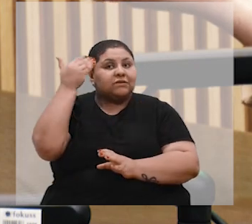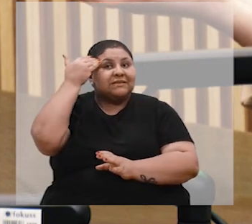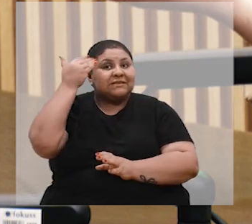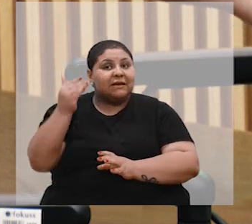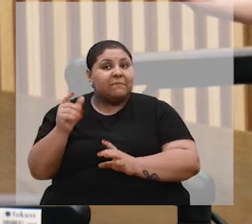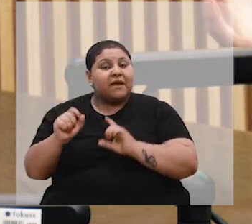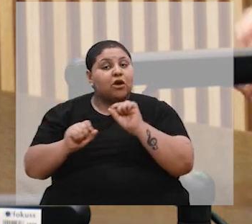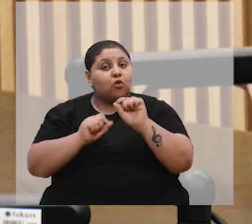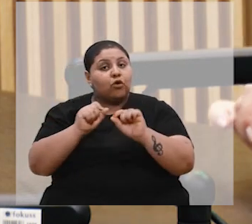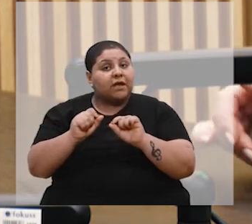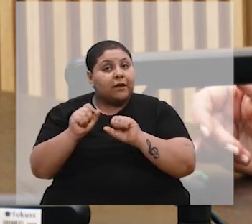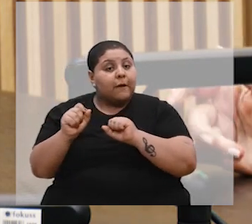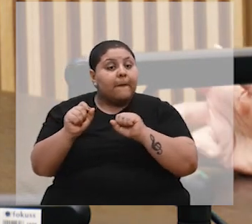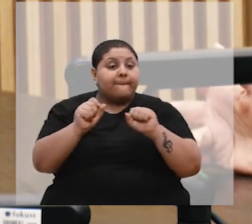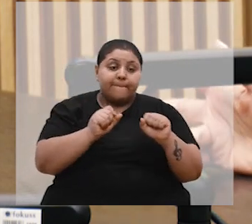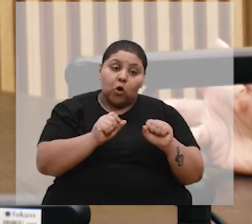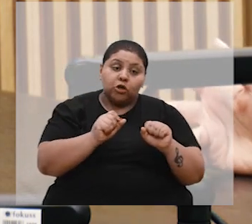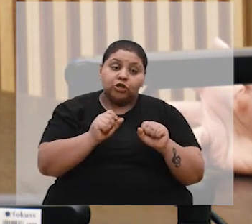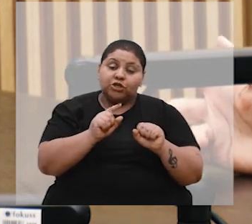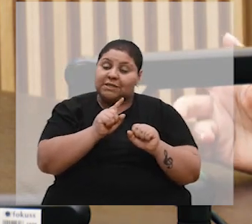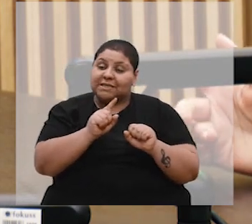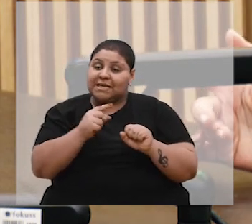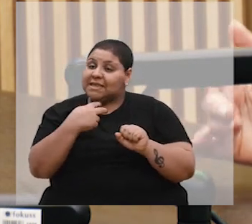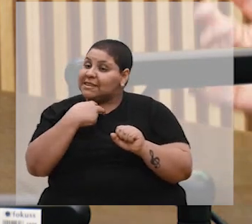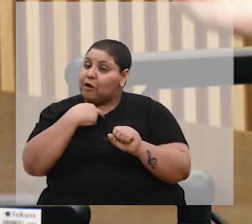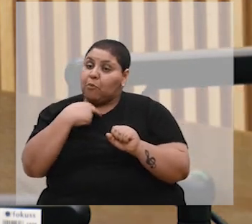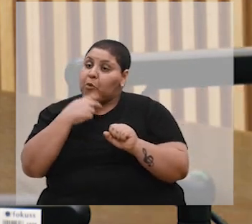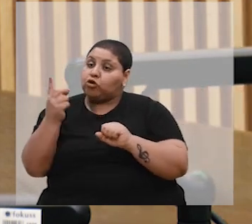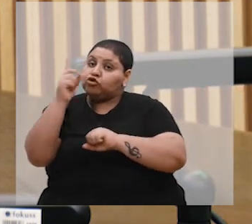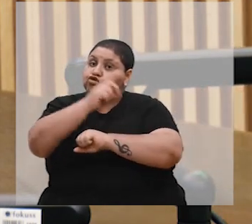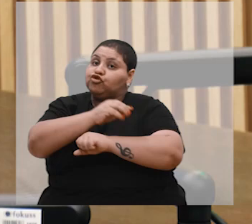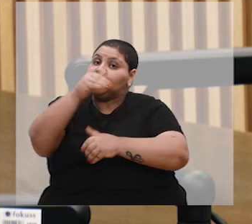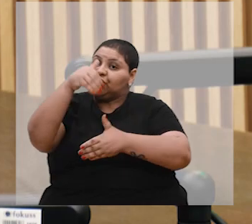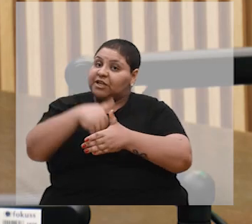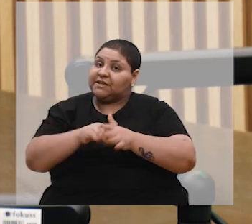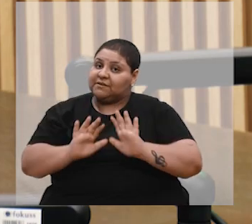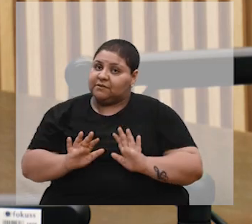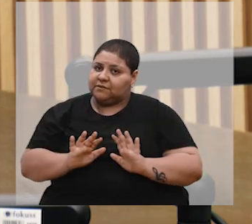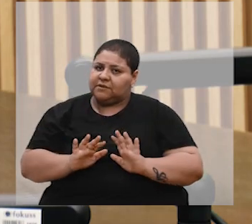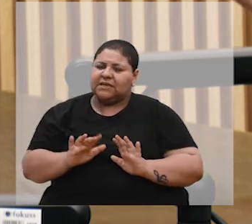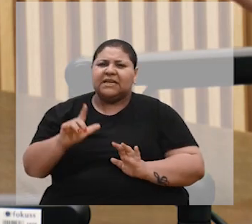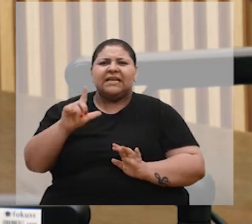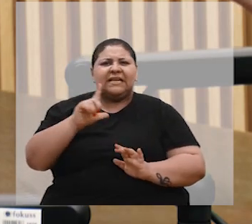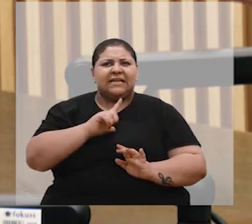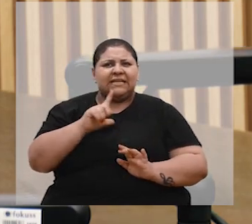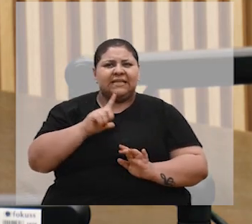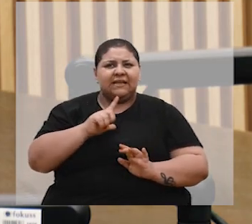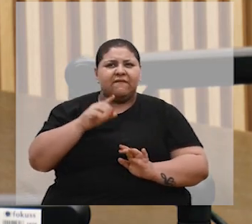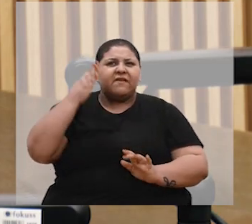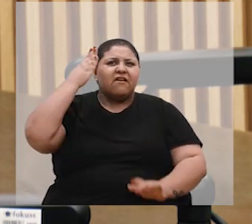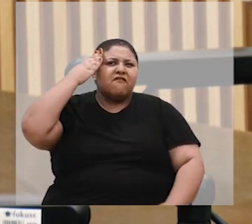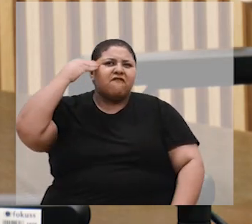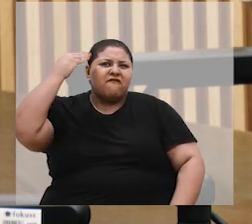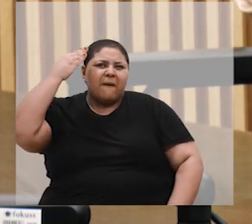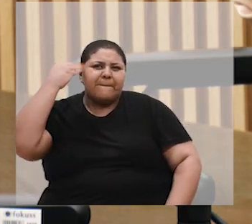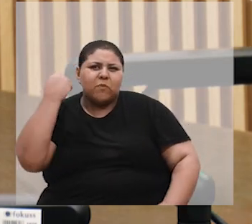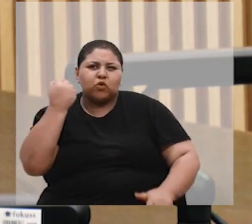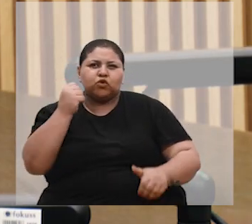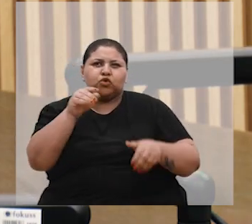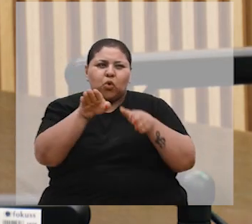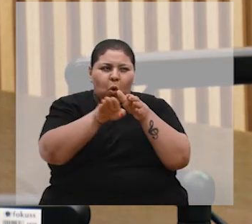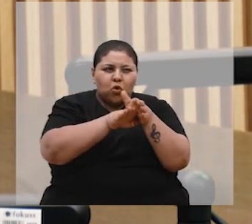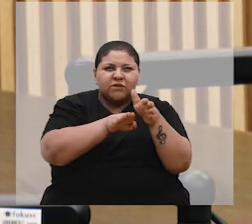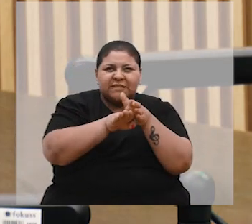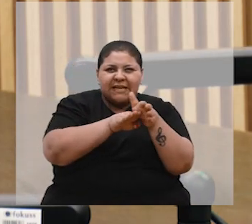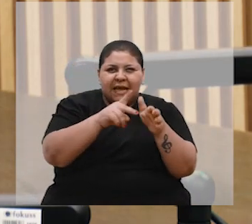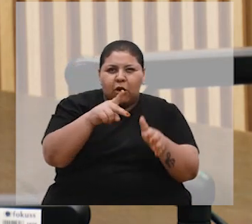que deve ou não ser feito. Mas a verdade é que não estamos, né? Teve recentemente uma situação com o Pablo Marçal, que ele, então,